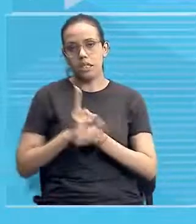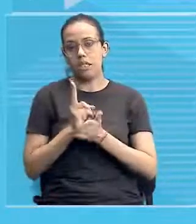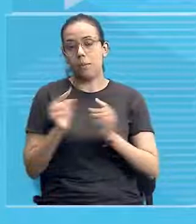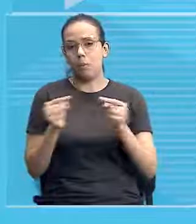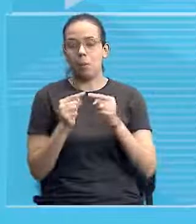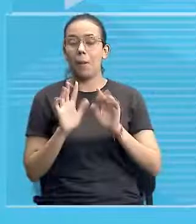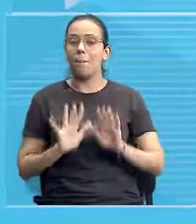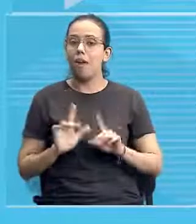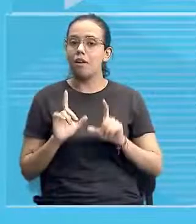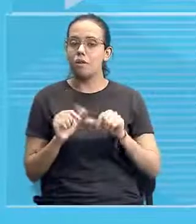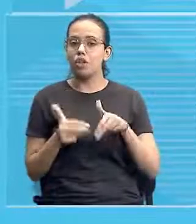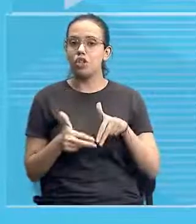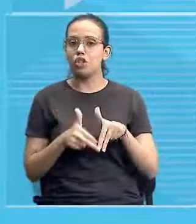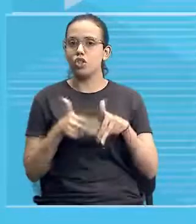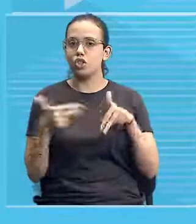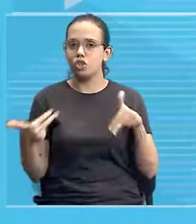gênero?